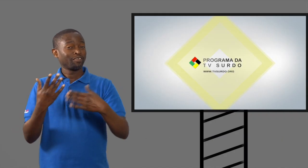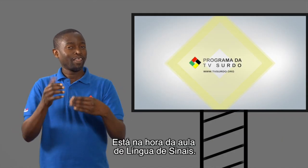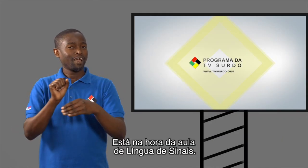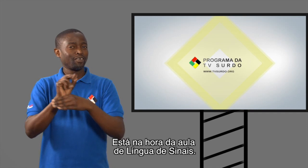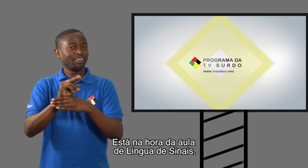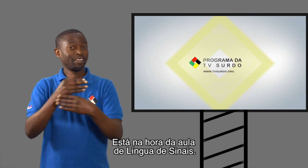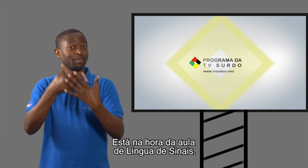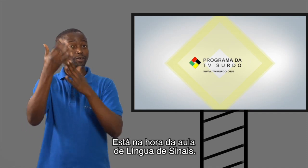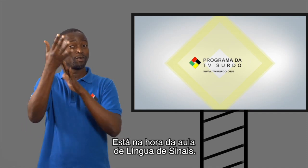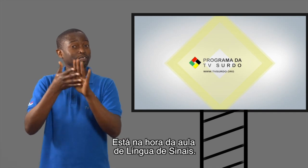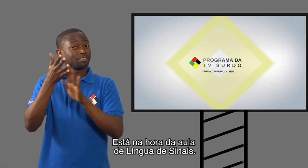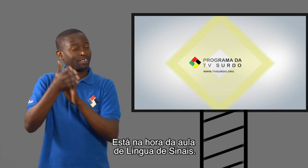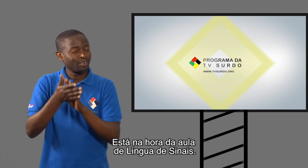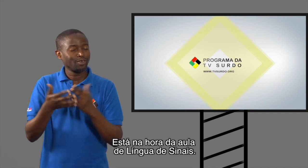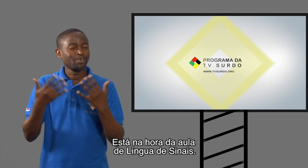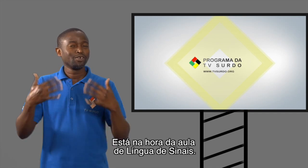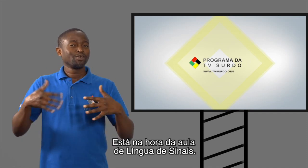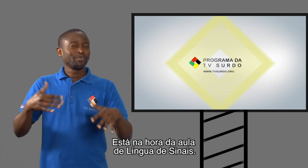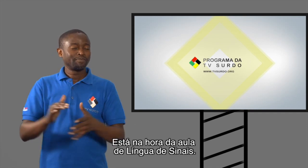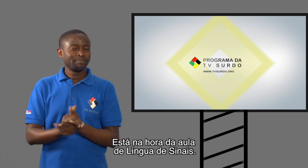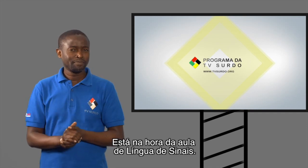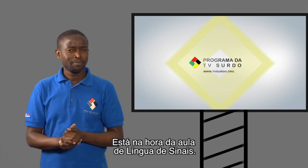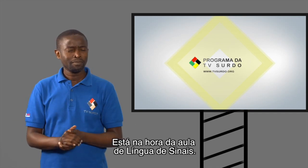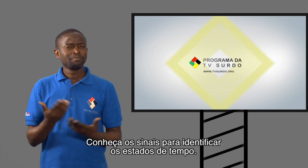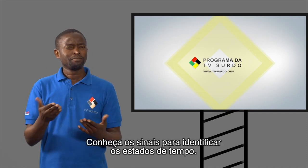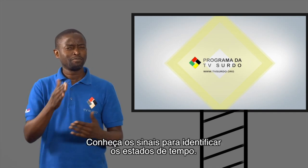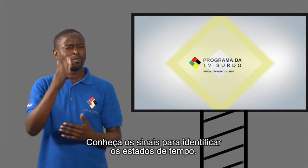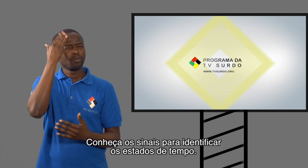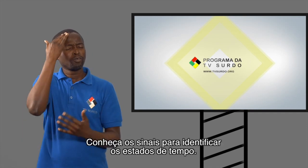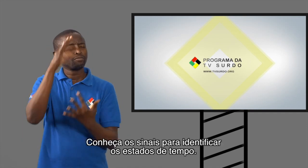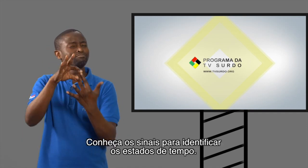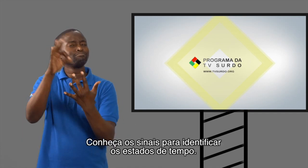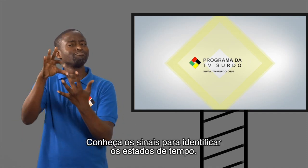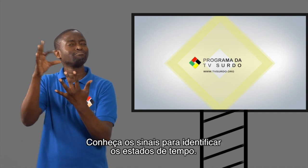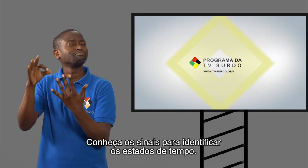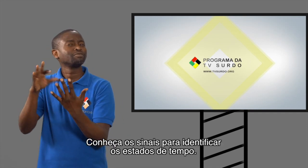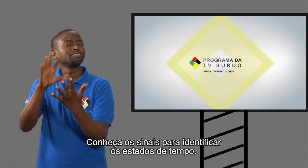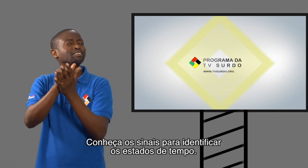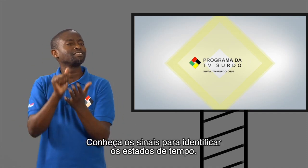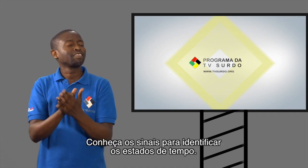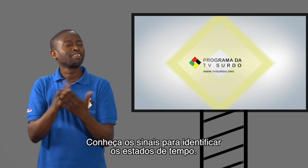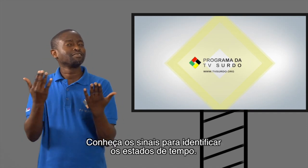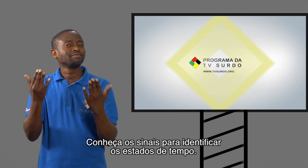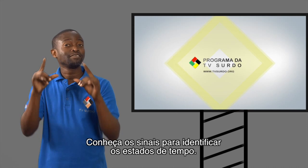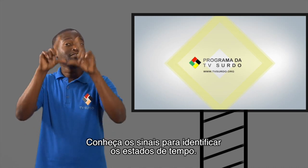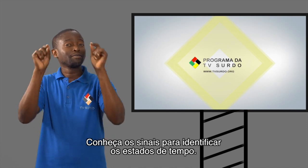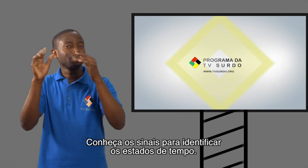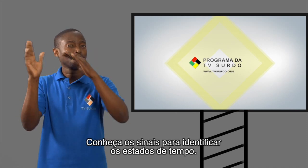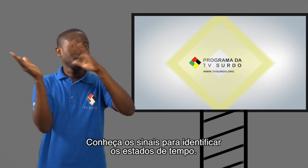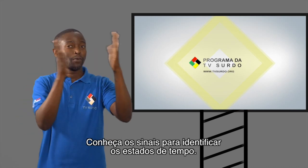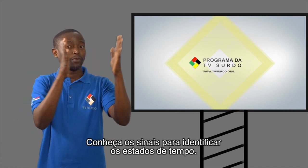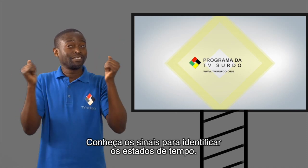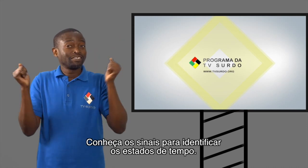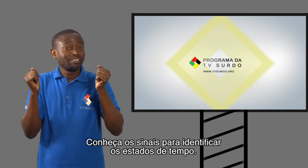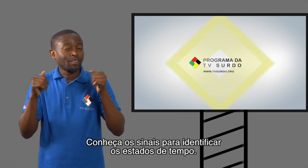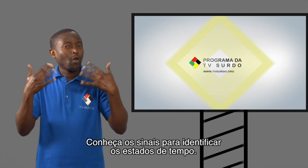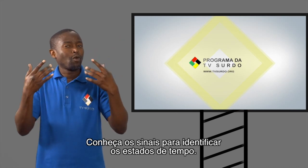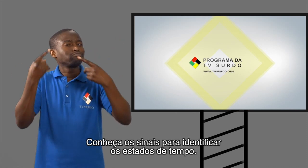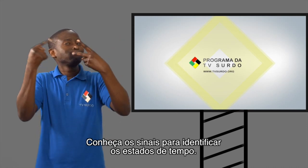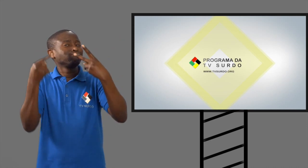Está na hora da aula da língua de sinais Conheça os sinais para identificar os